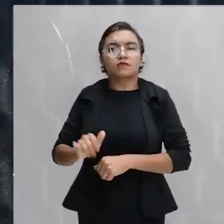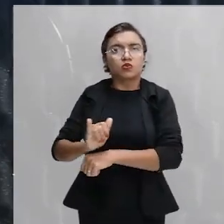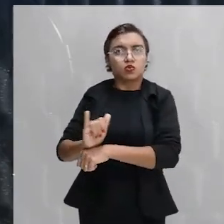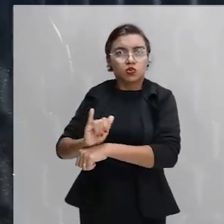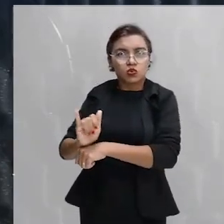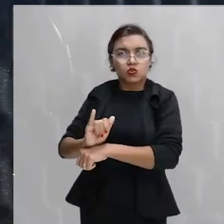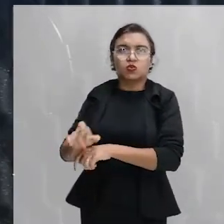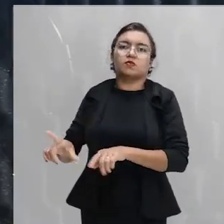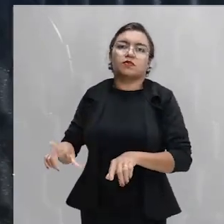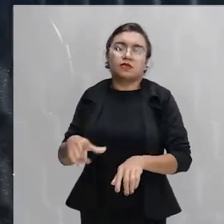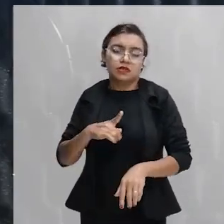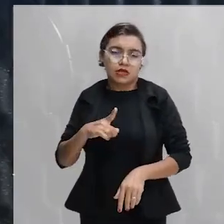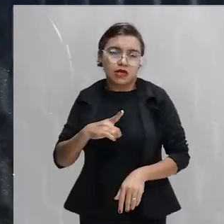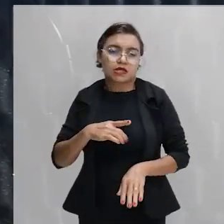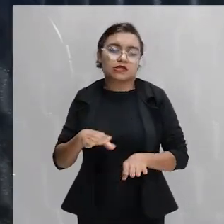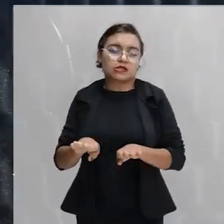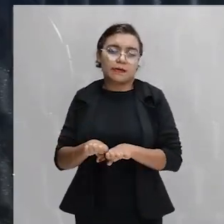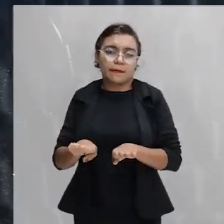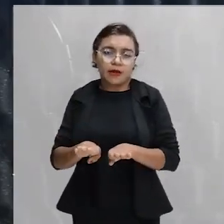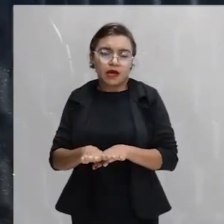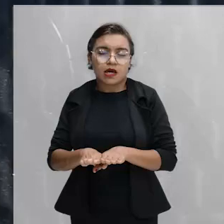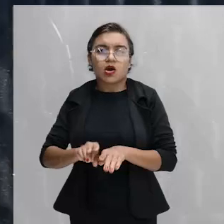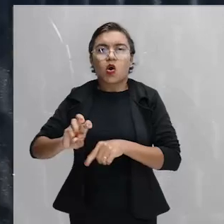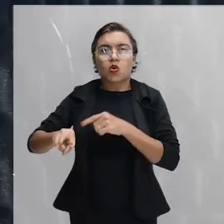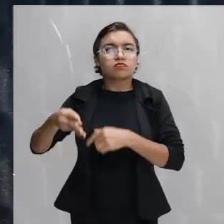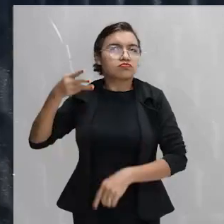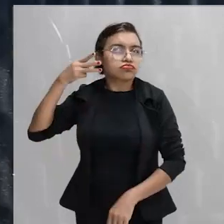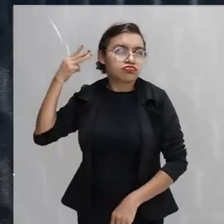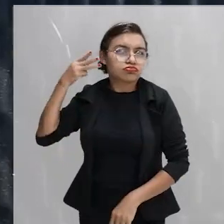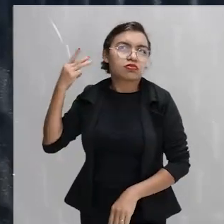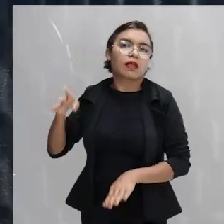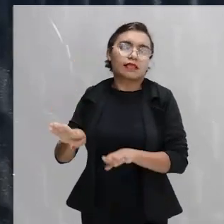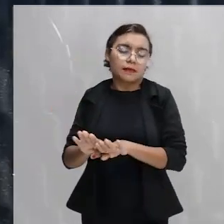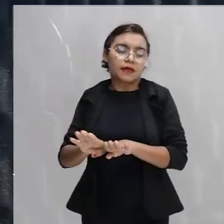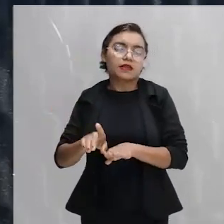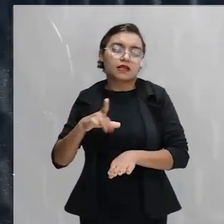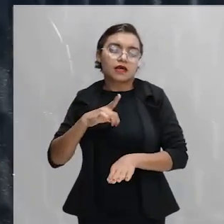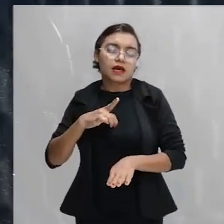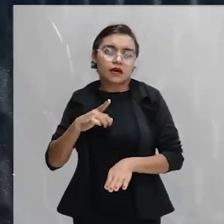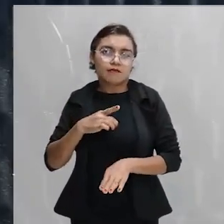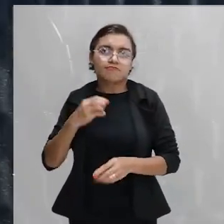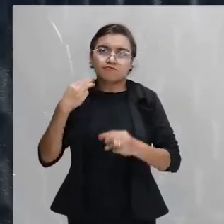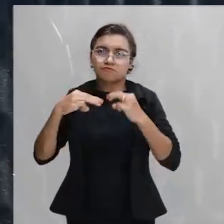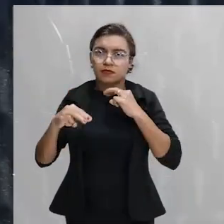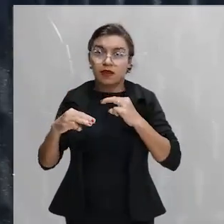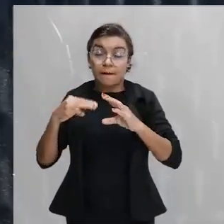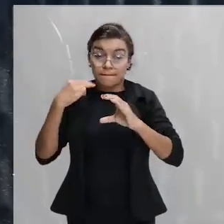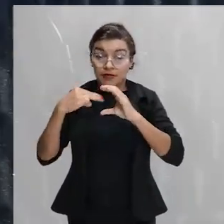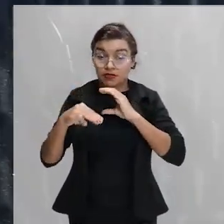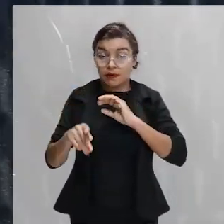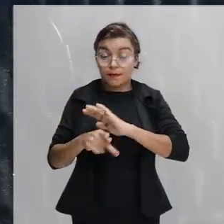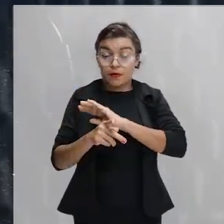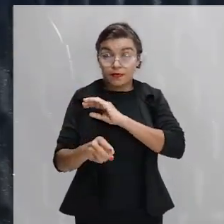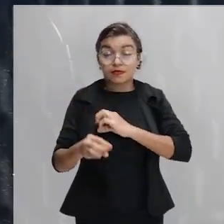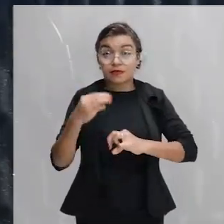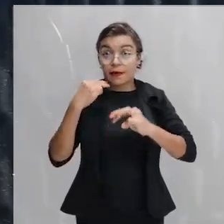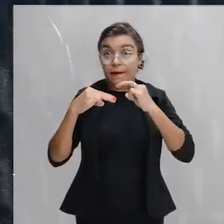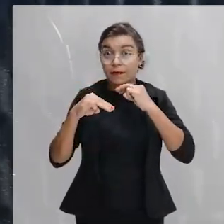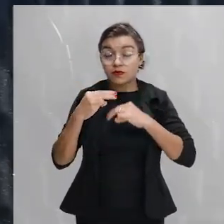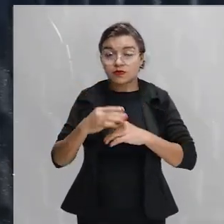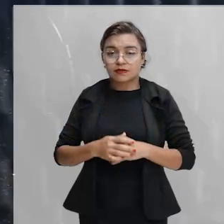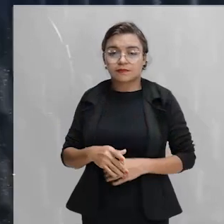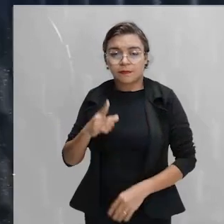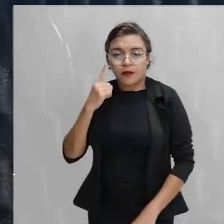Tempo Perdido de Legião Urbana e você vai se deliciar com a mensagem dessa canção, tá? O adjetivo amargo aqui, ó,